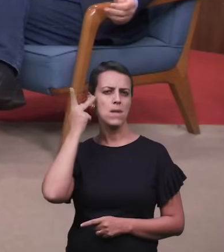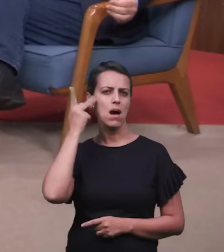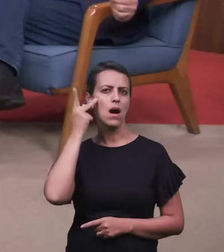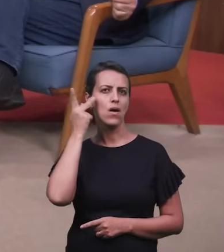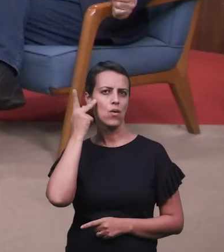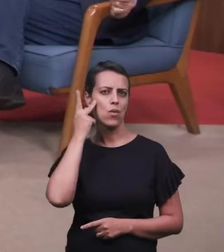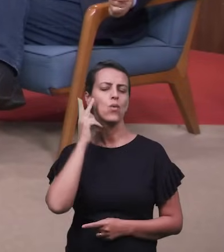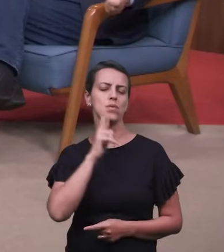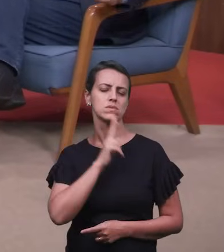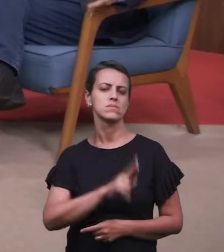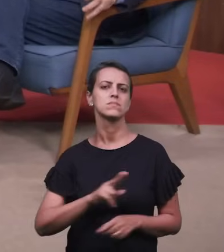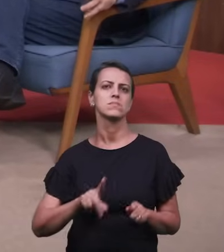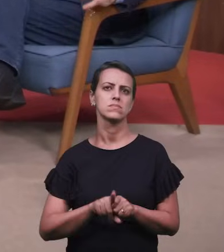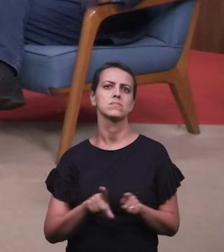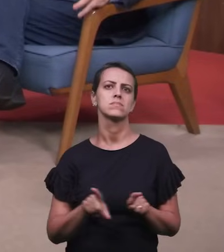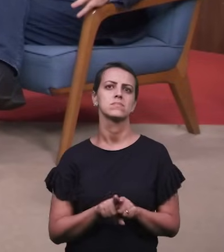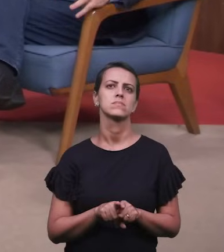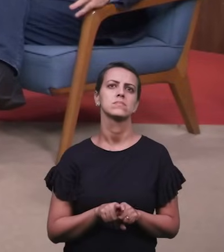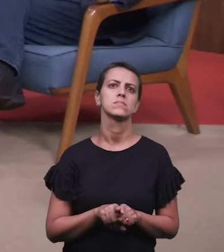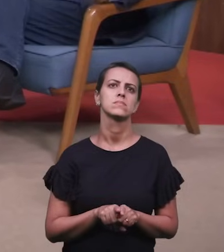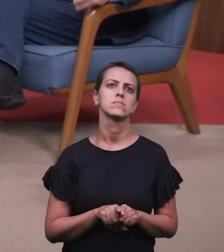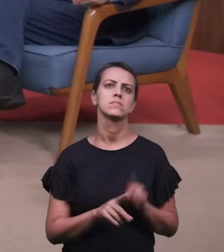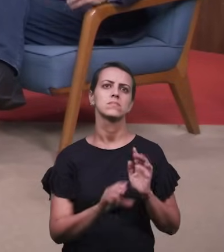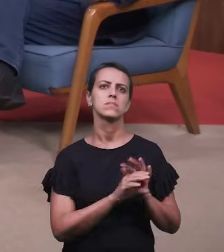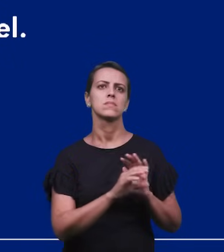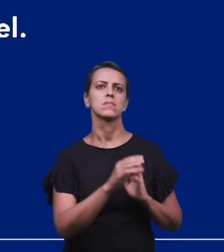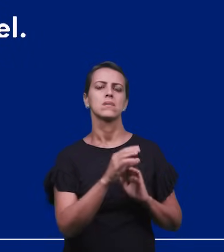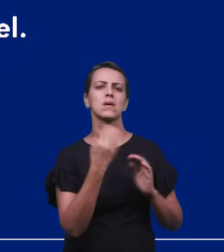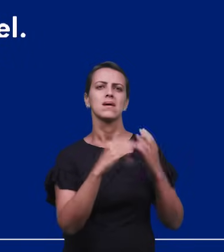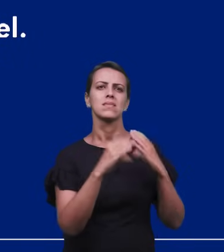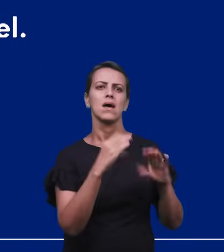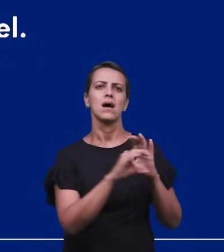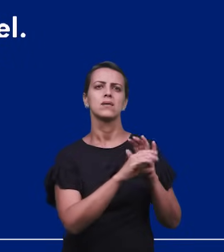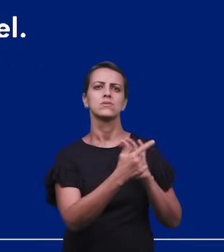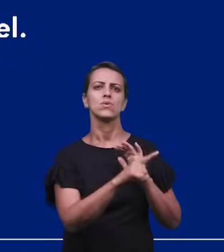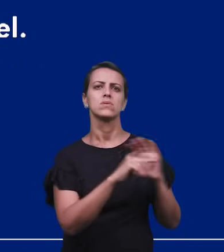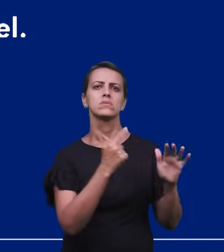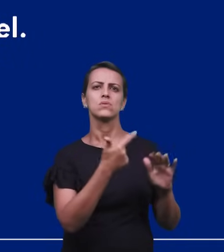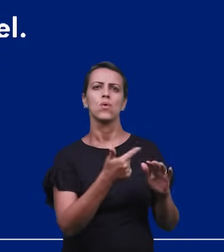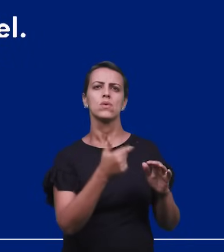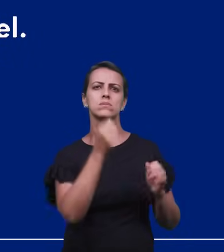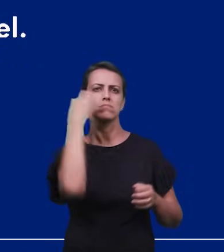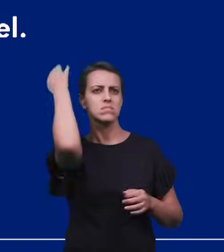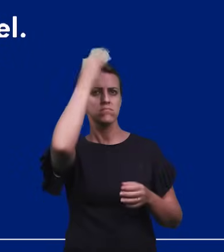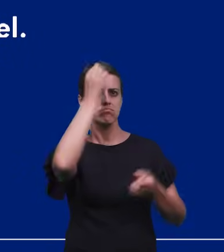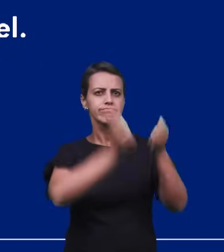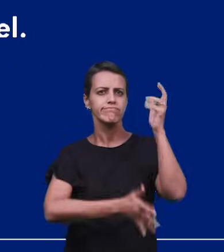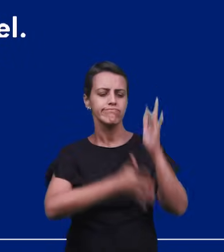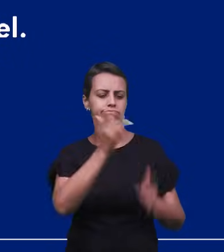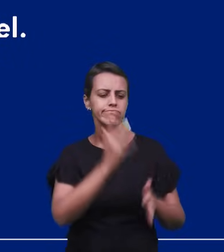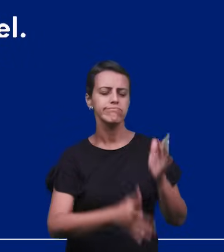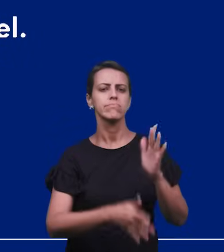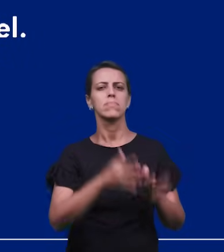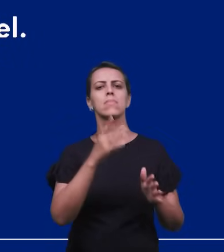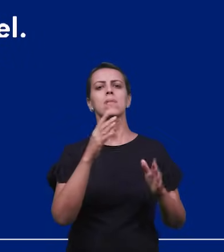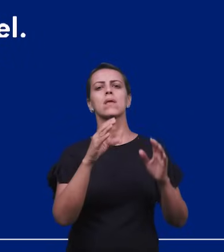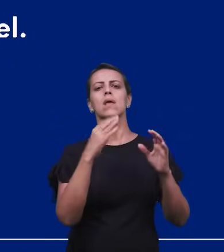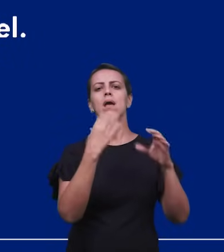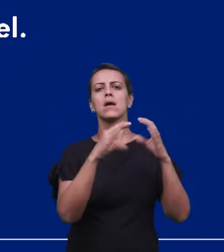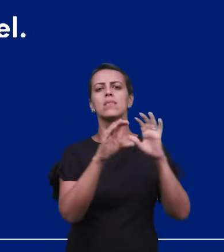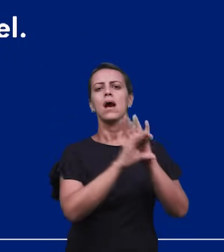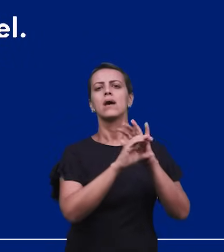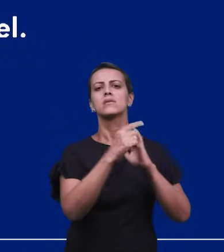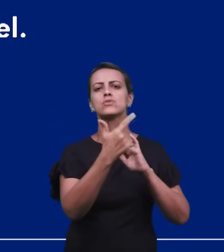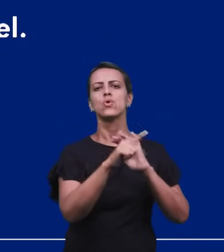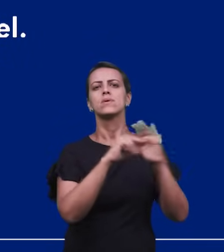Paulo, capital, e que também respondeu da seguinte maneira: Cantares 2:12, é o derramar do Espírito Santo; Cantares 2:13, o retorno de Israel à